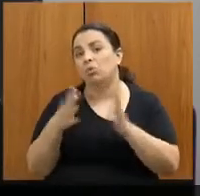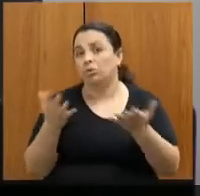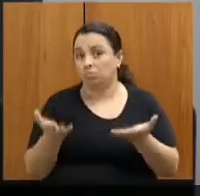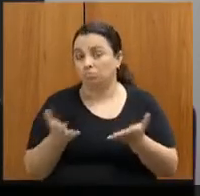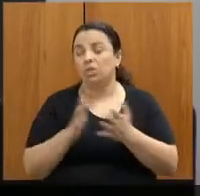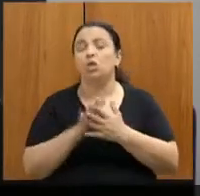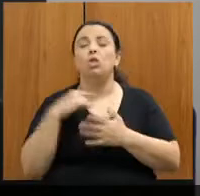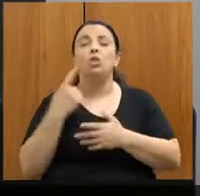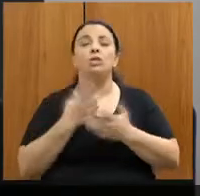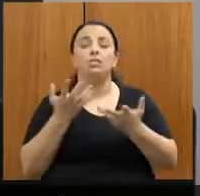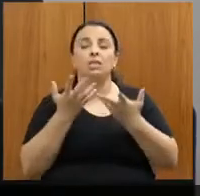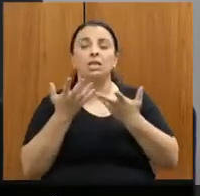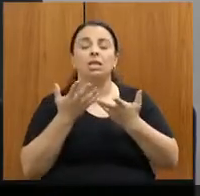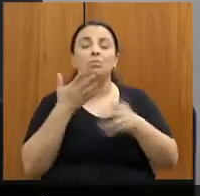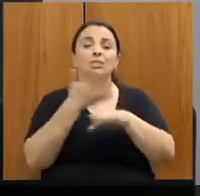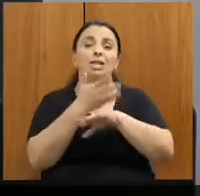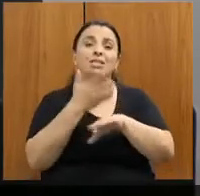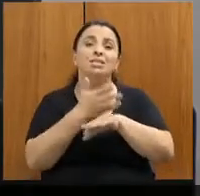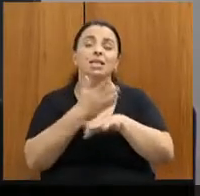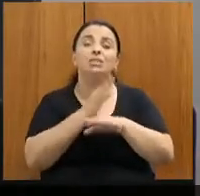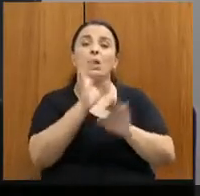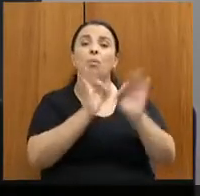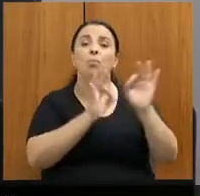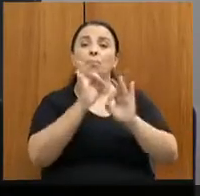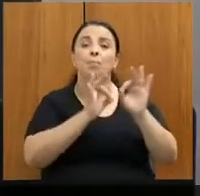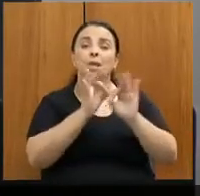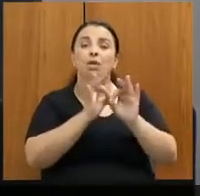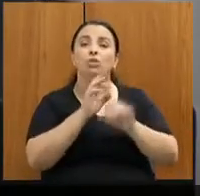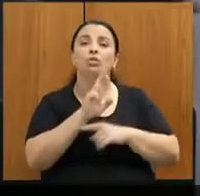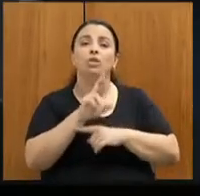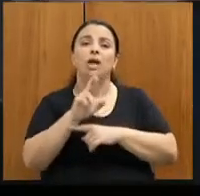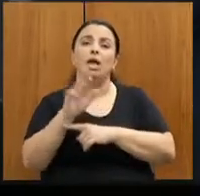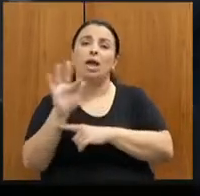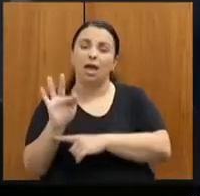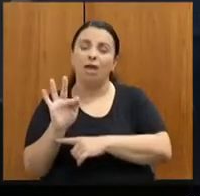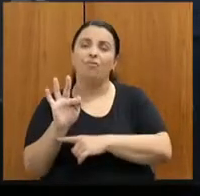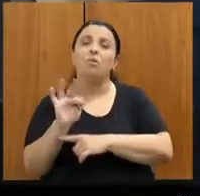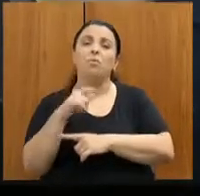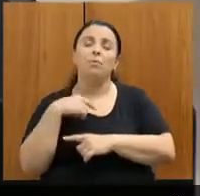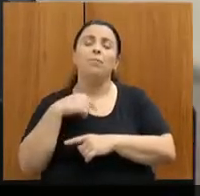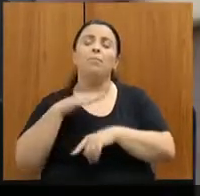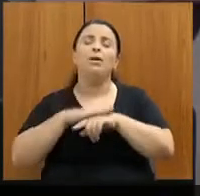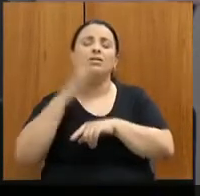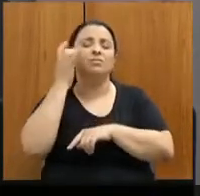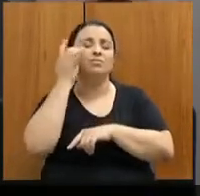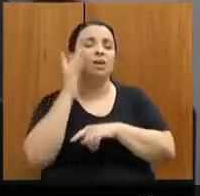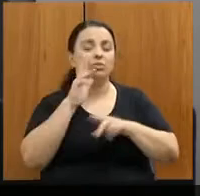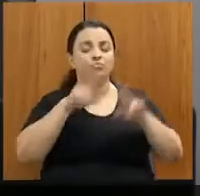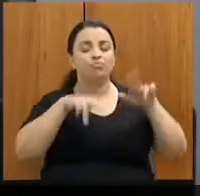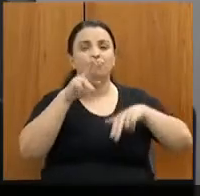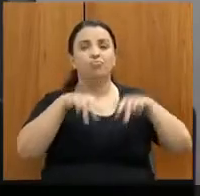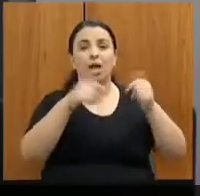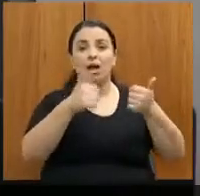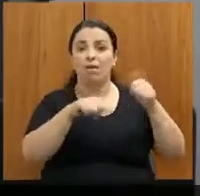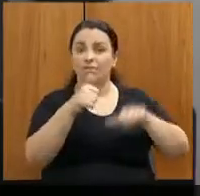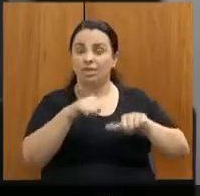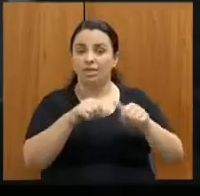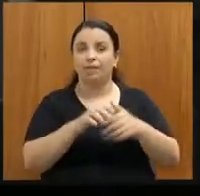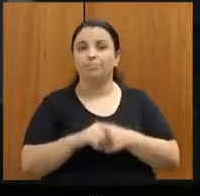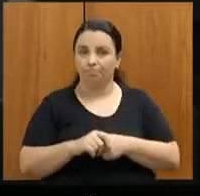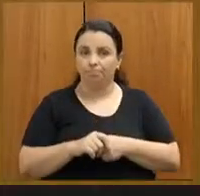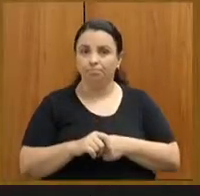plano de recuperação fiscal que fica mais fácil de se fazer uma análise agora vem a